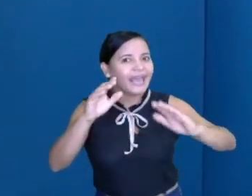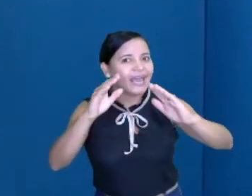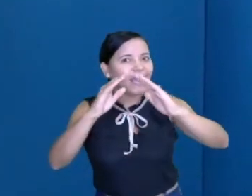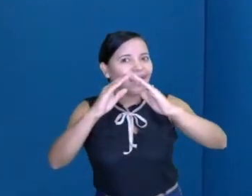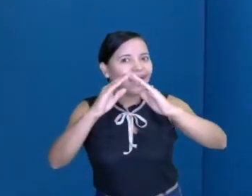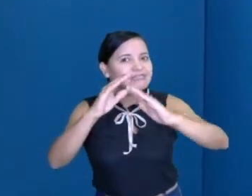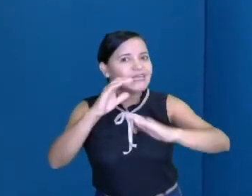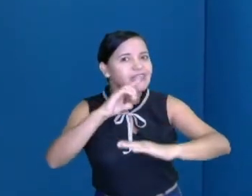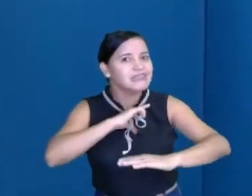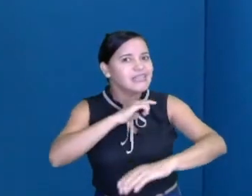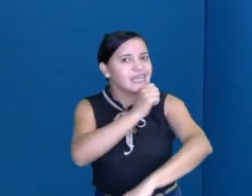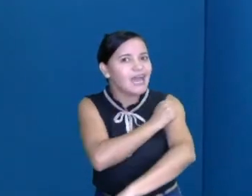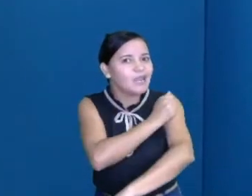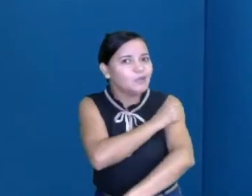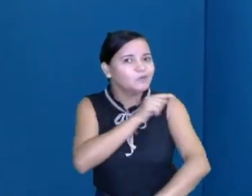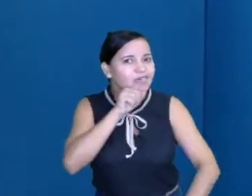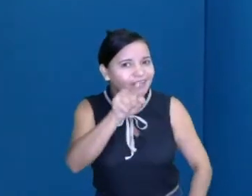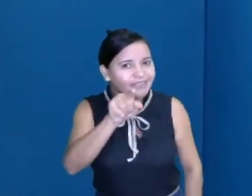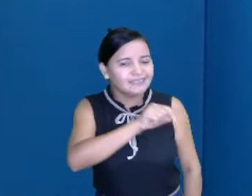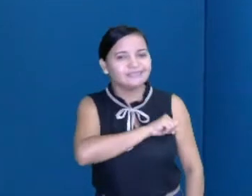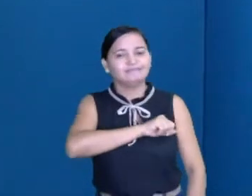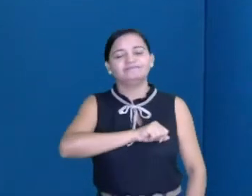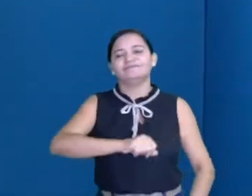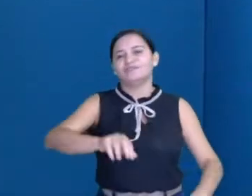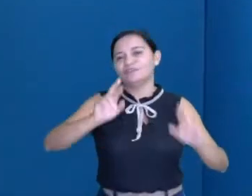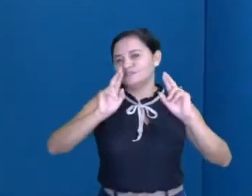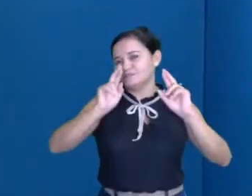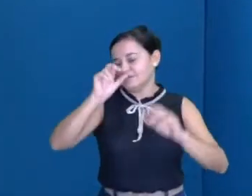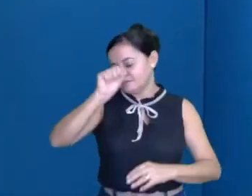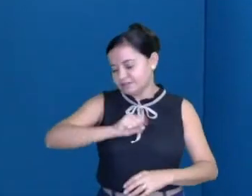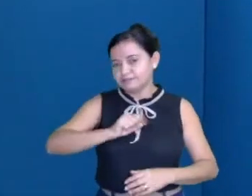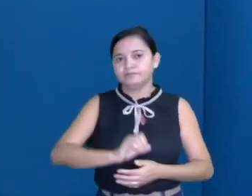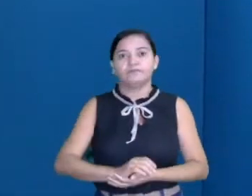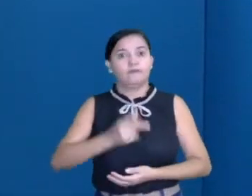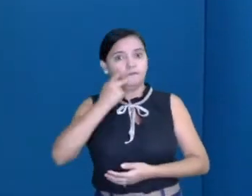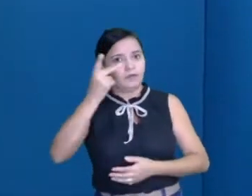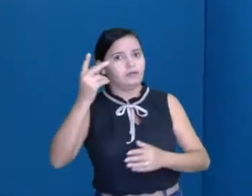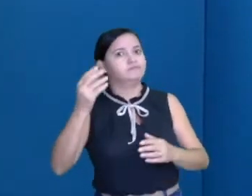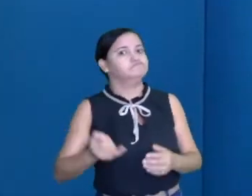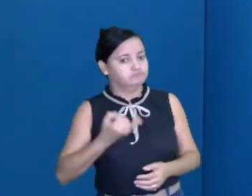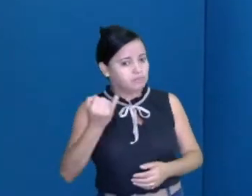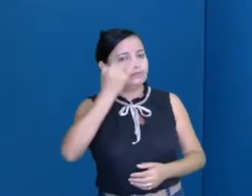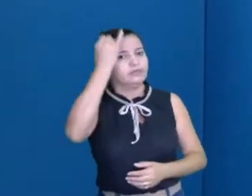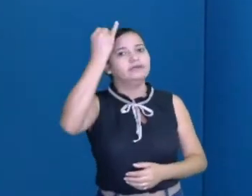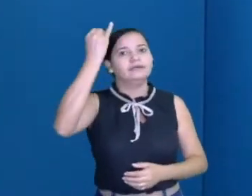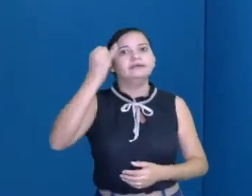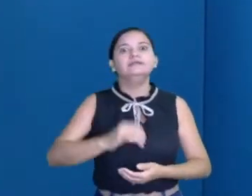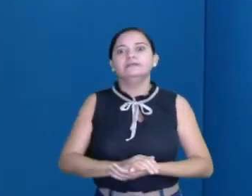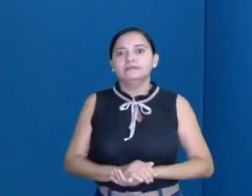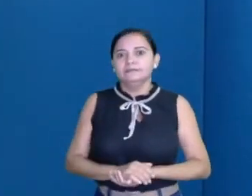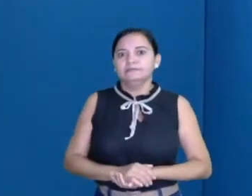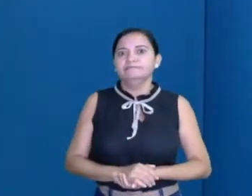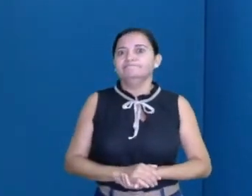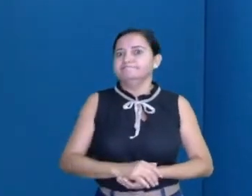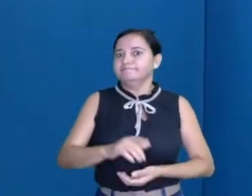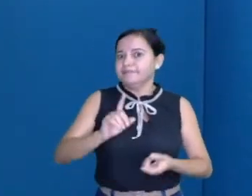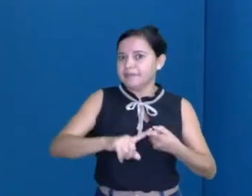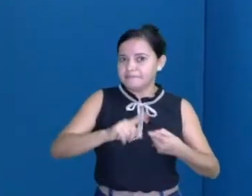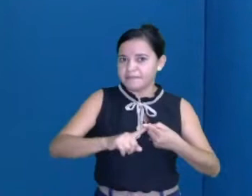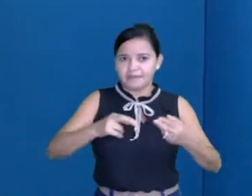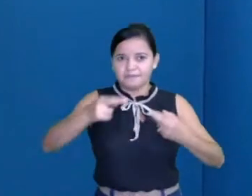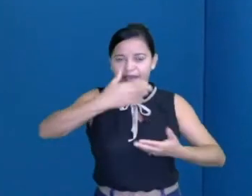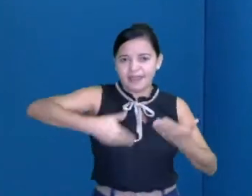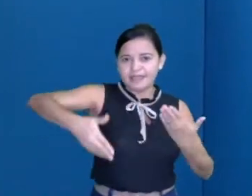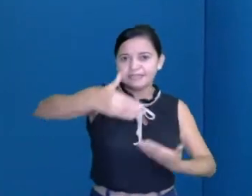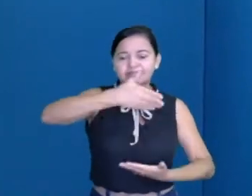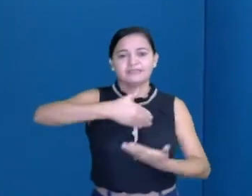aí? Espero que sim. A gente vai falar hoje de um assunto extremamente relevante e que também vai ter uma relação íntima com